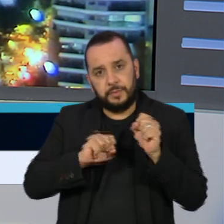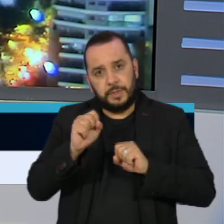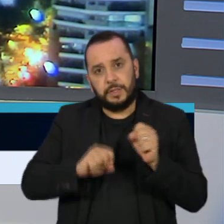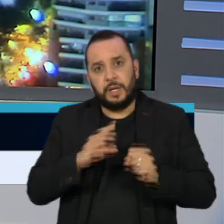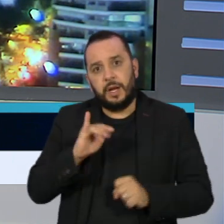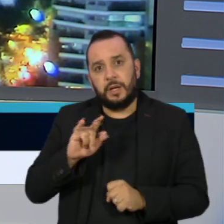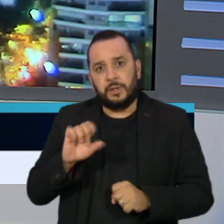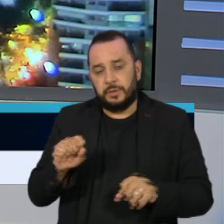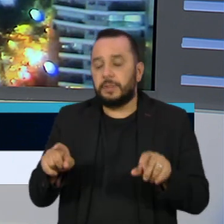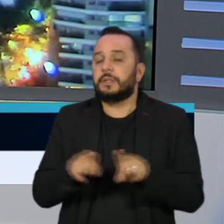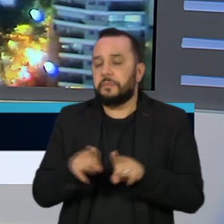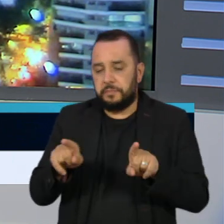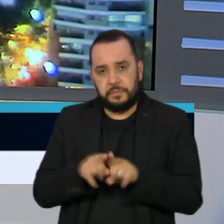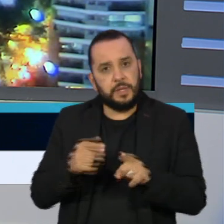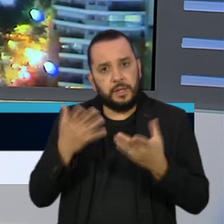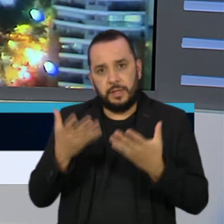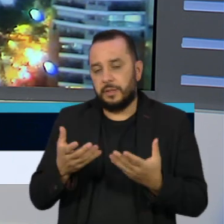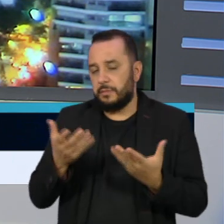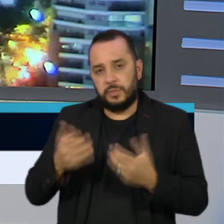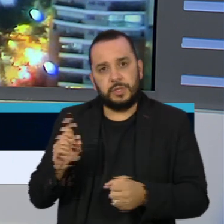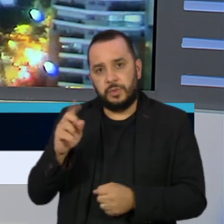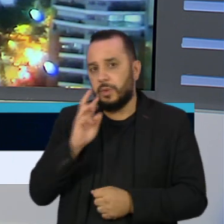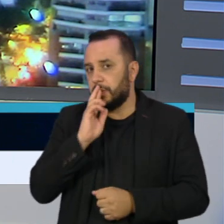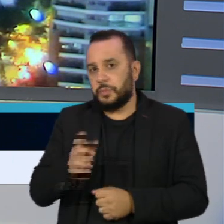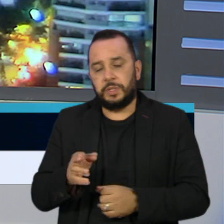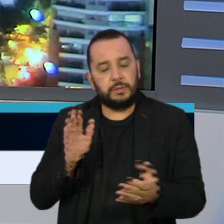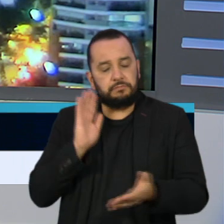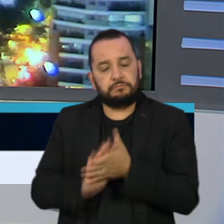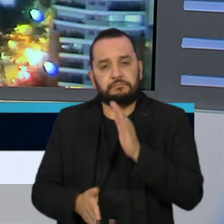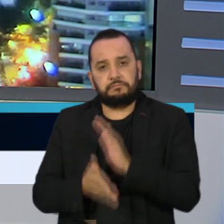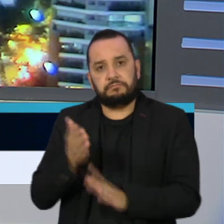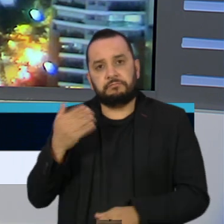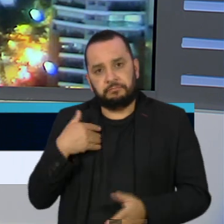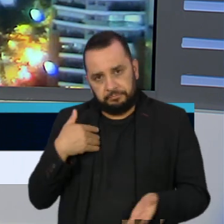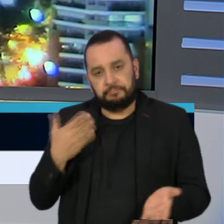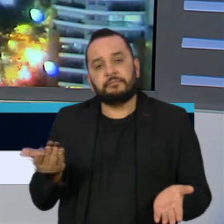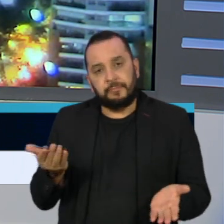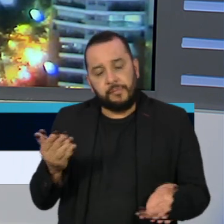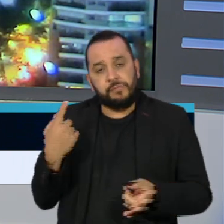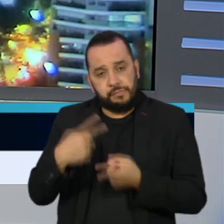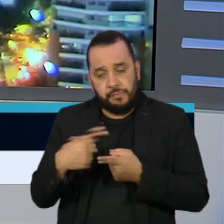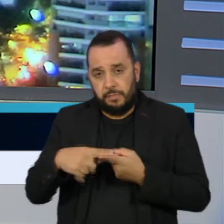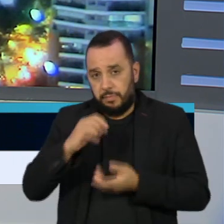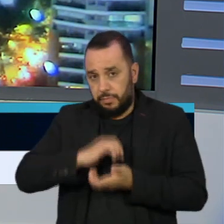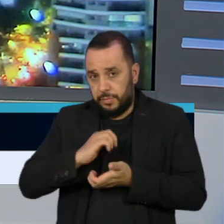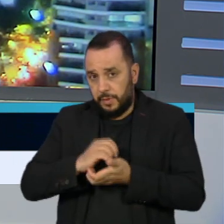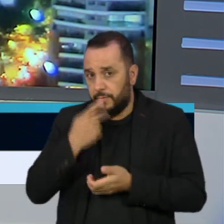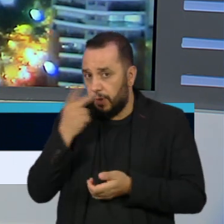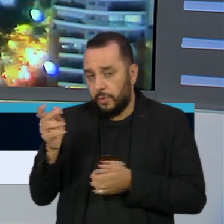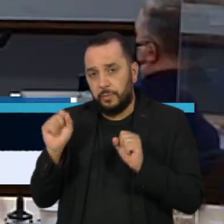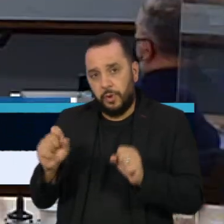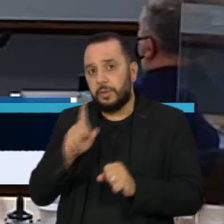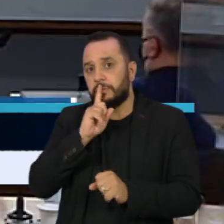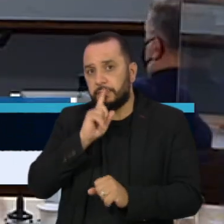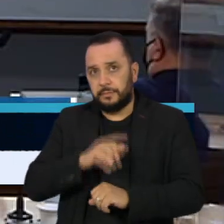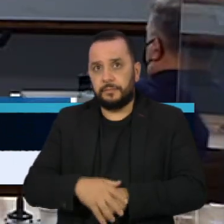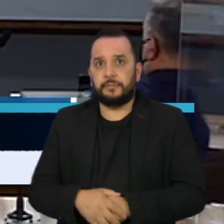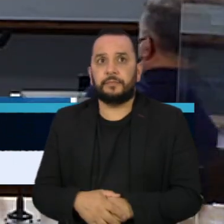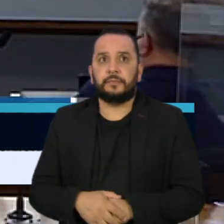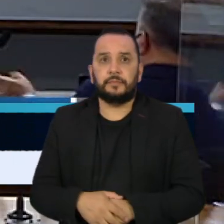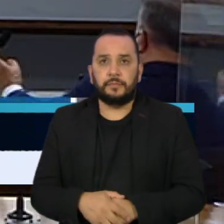Carlos Wizard que também o se negou a responder Os questionamentos assegurado pelo Habeas Corpus do STF